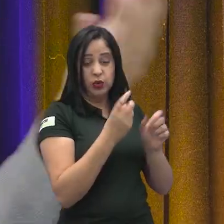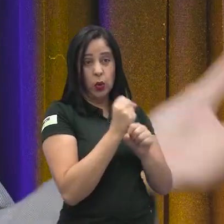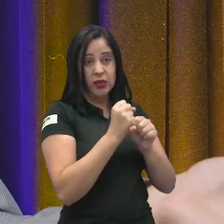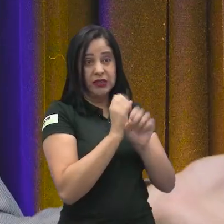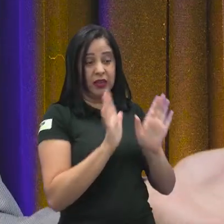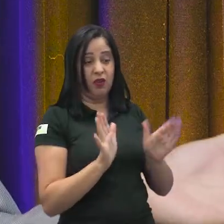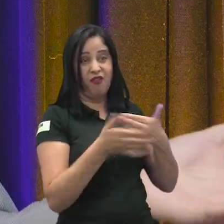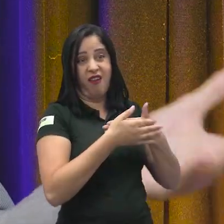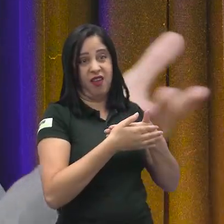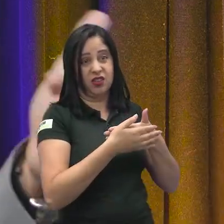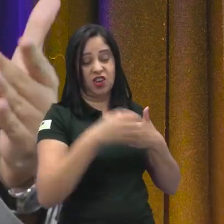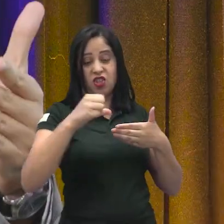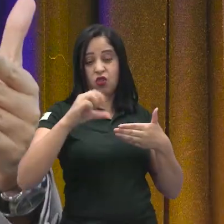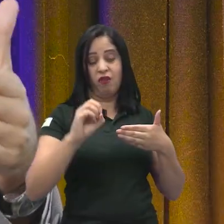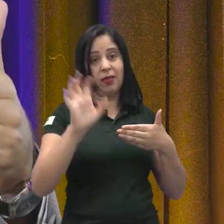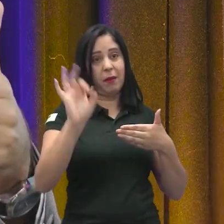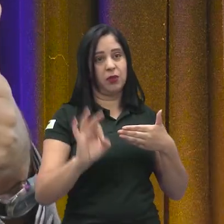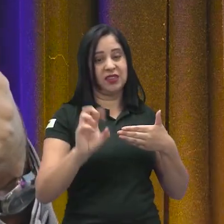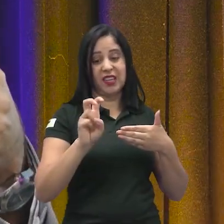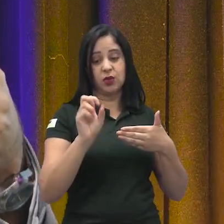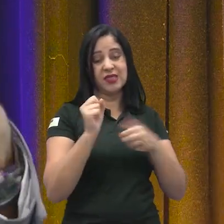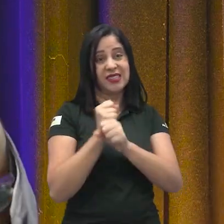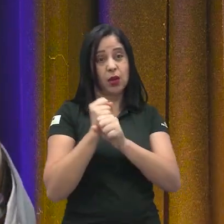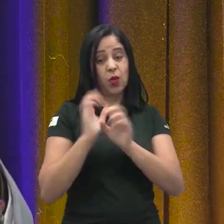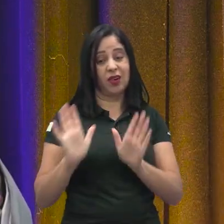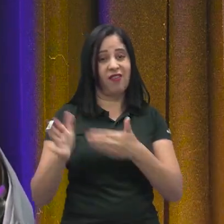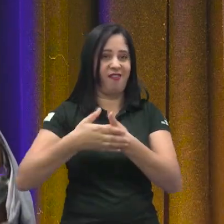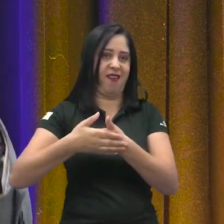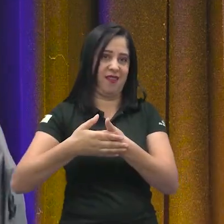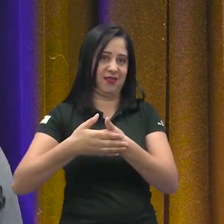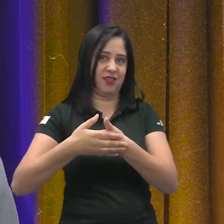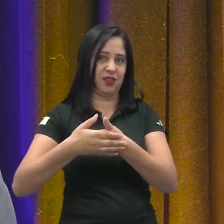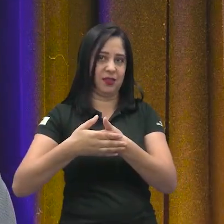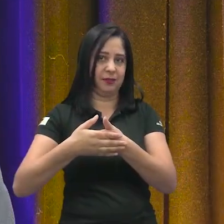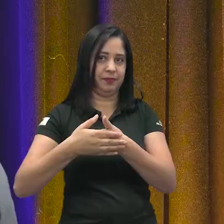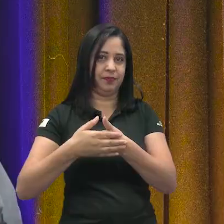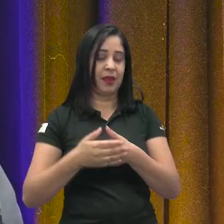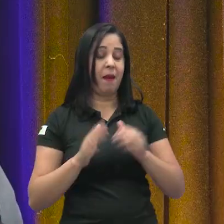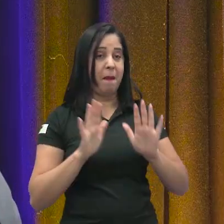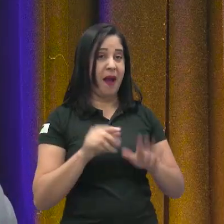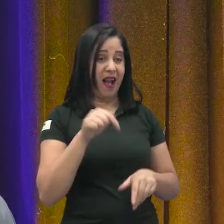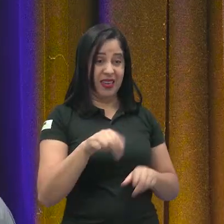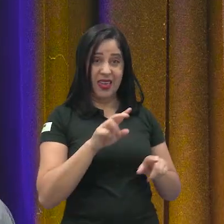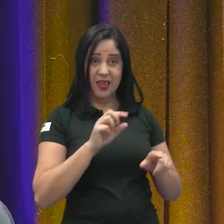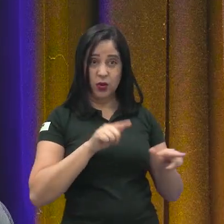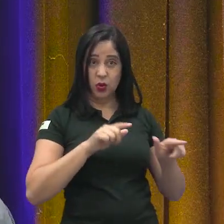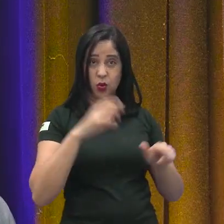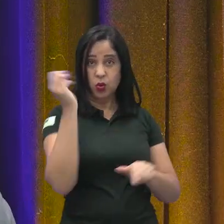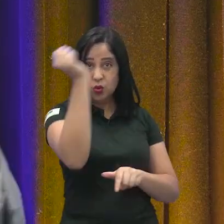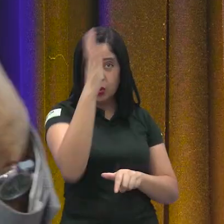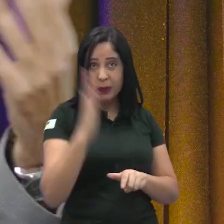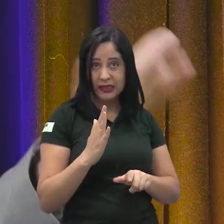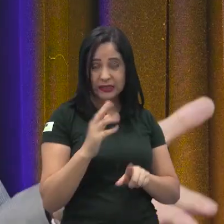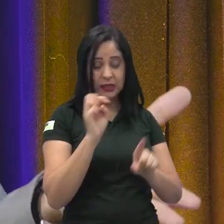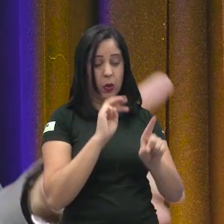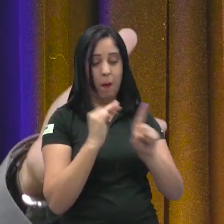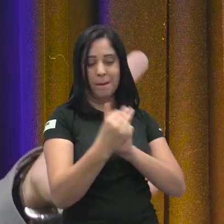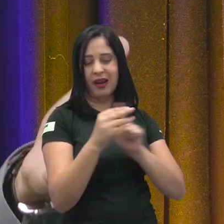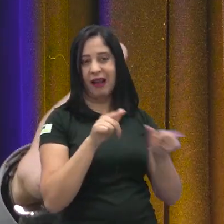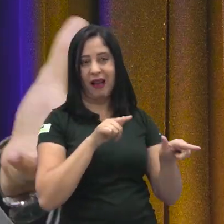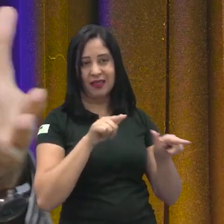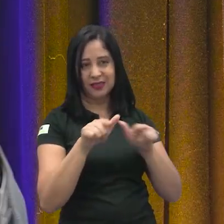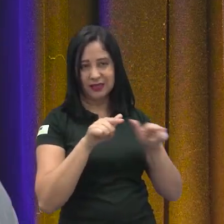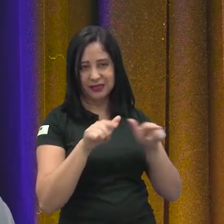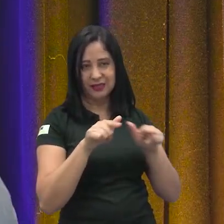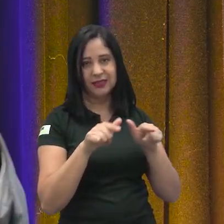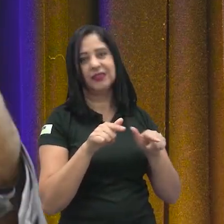morrem em 5 anos. Ou seja, infelizmente hoje o mercado brasileiro, seja por pouca falta de preparo do